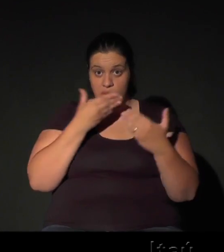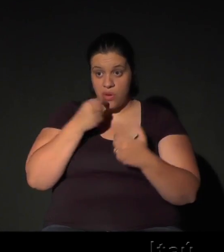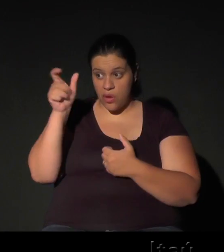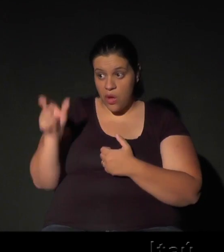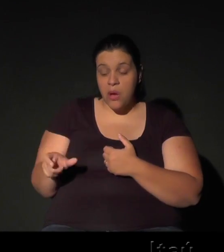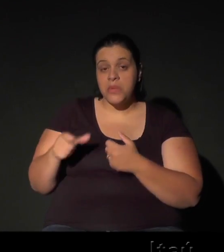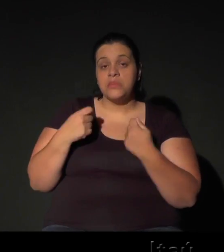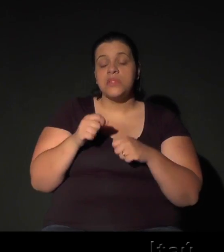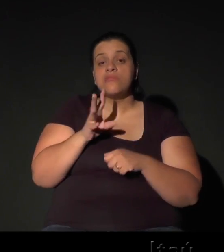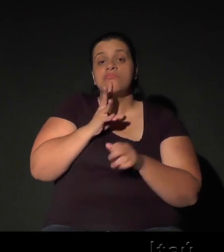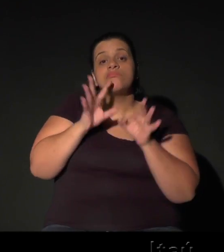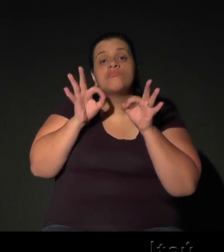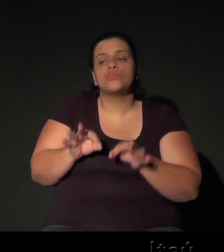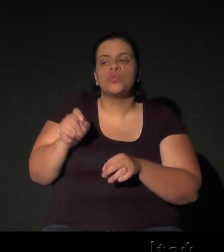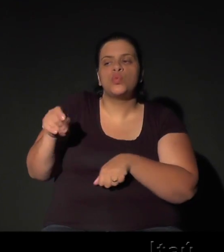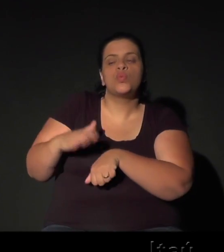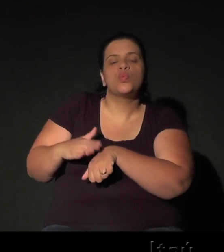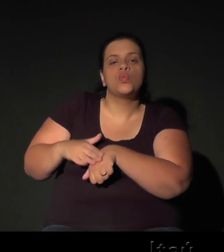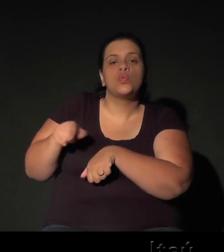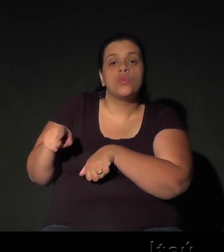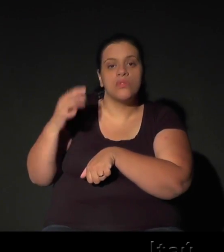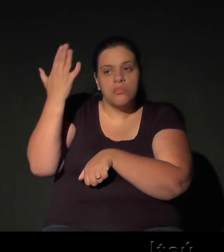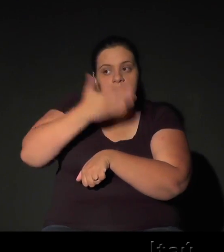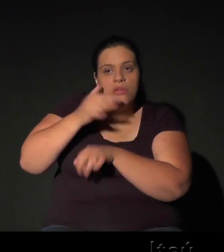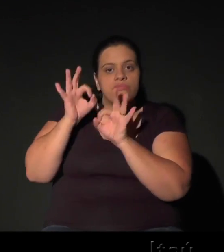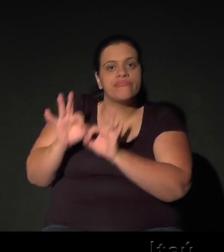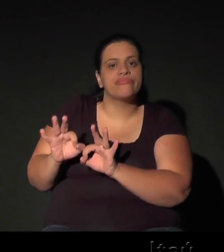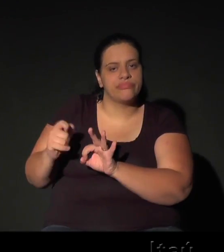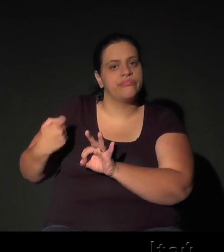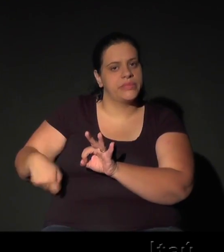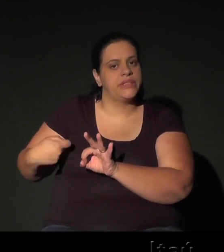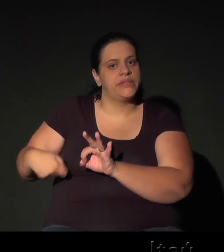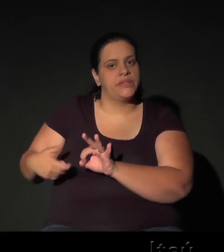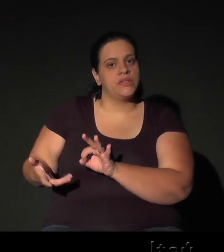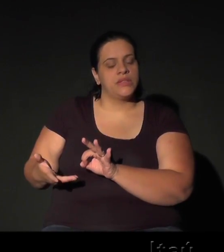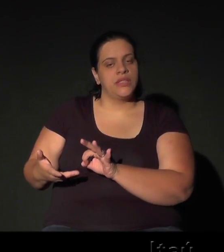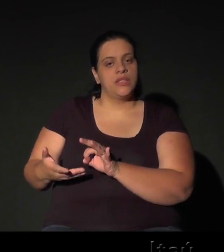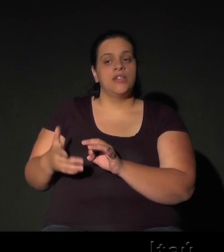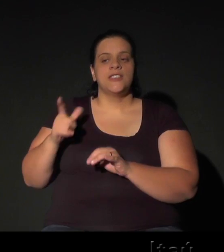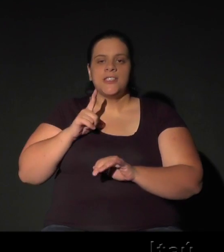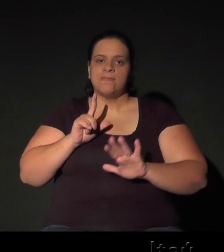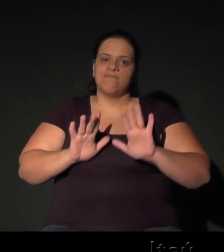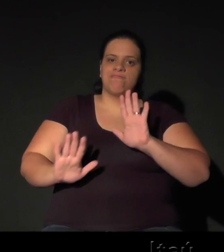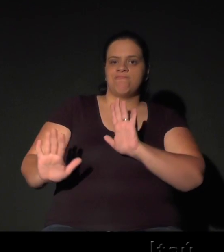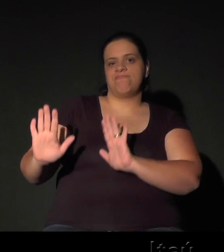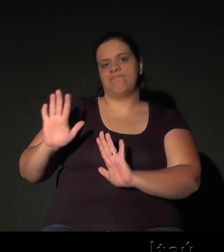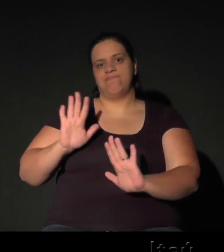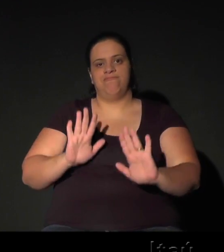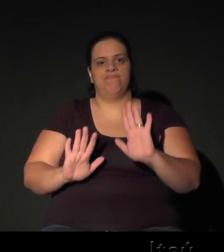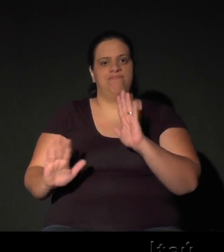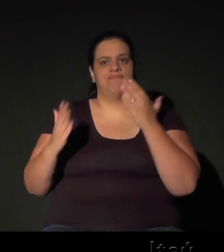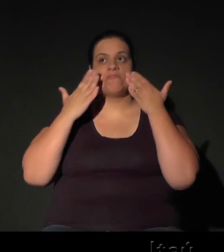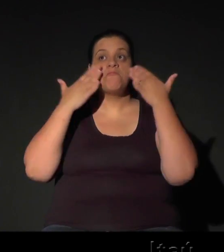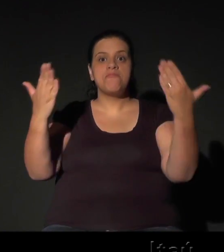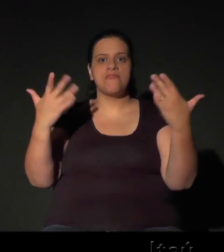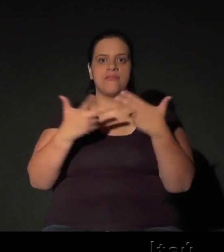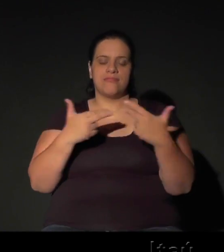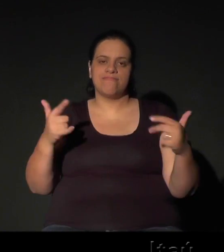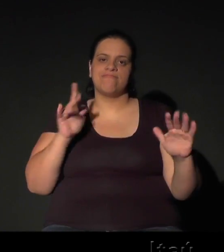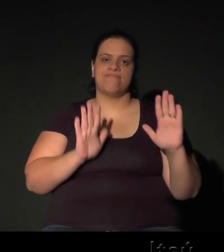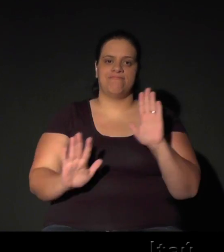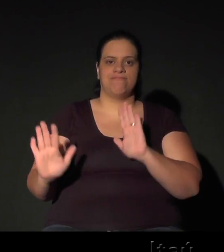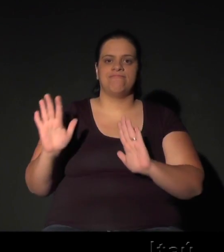homem você tem que ter certeza daquilo que ele fez né então acho que tem ter muito alguns cuidados em relação ao scrash eu